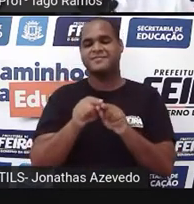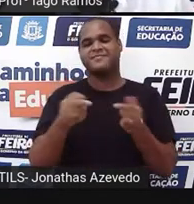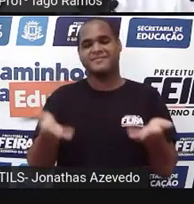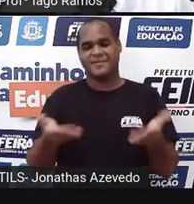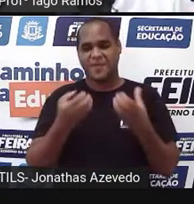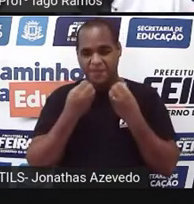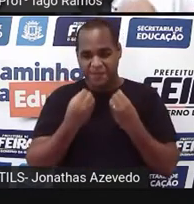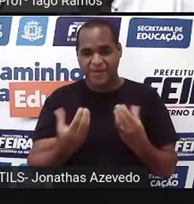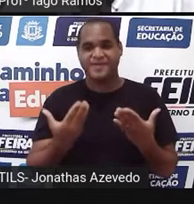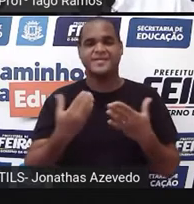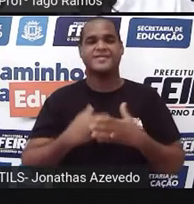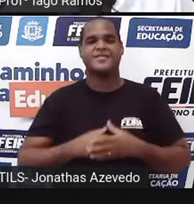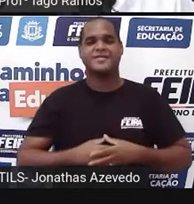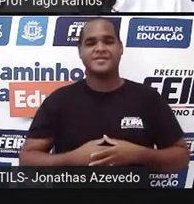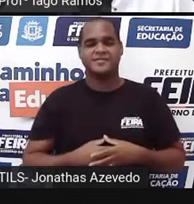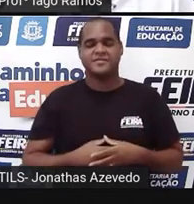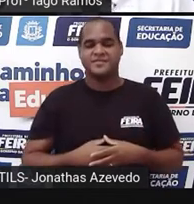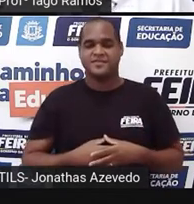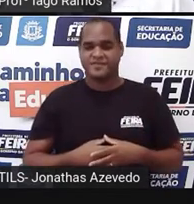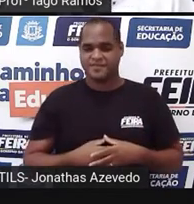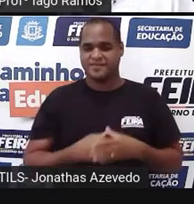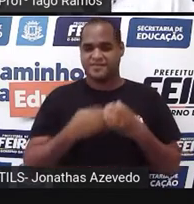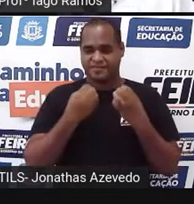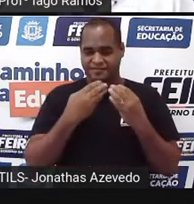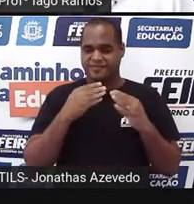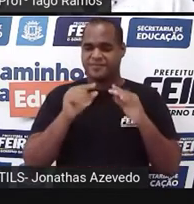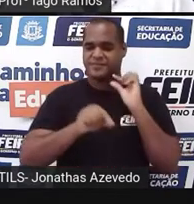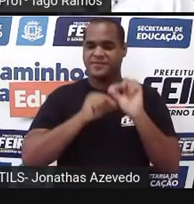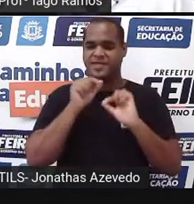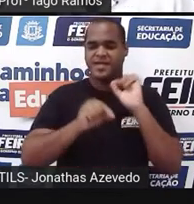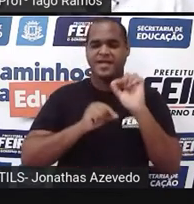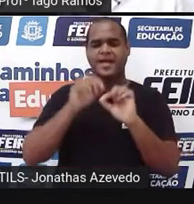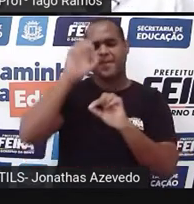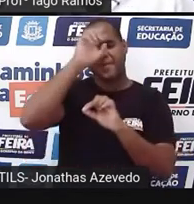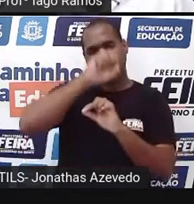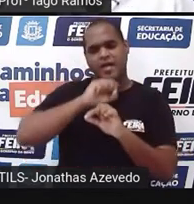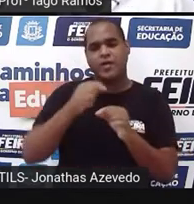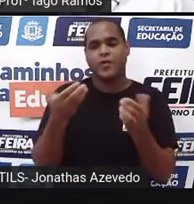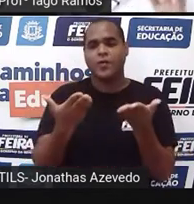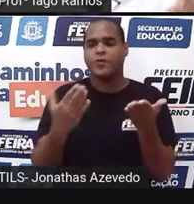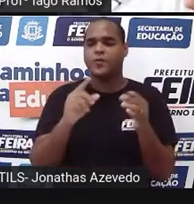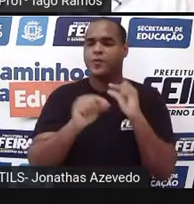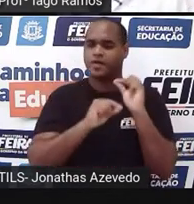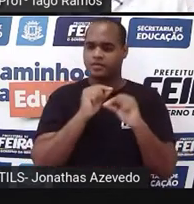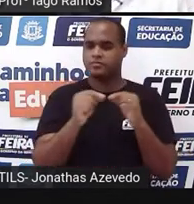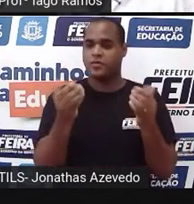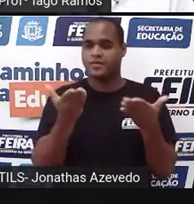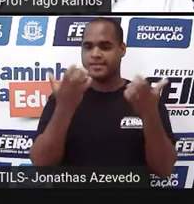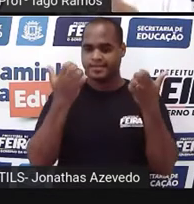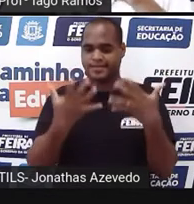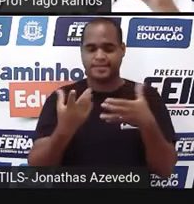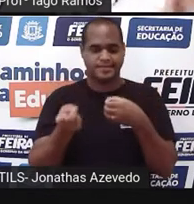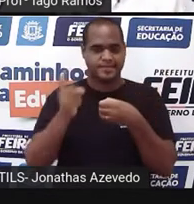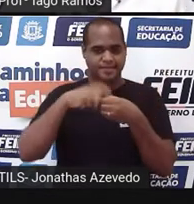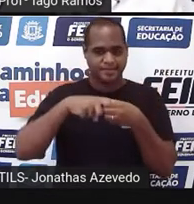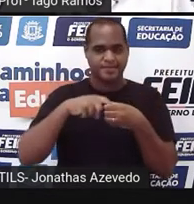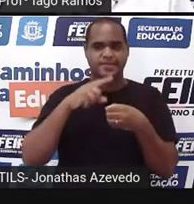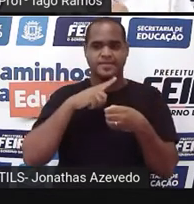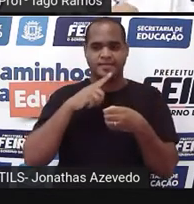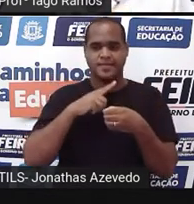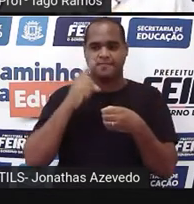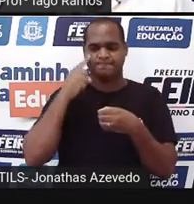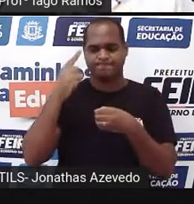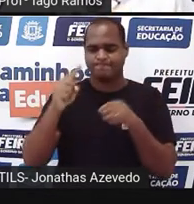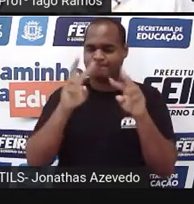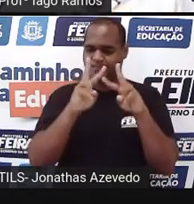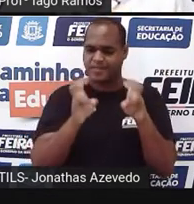tá bom que é que nós temos aqui para essa aula essa aula a gente Ah tá dá uma